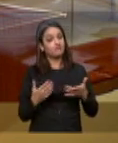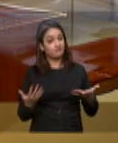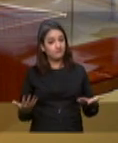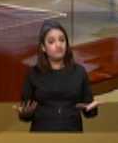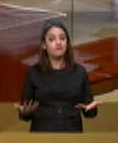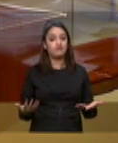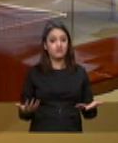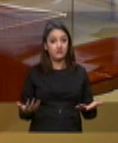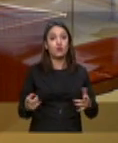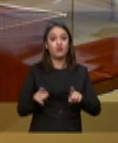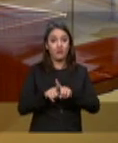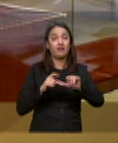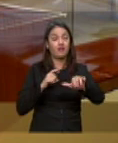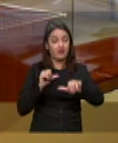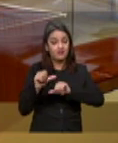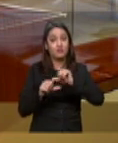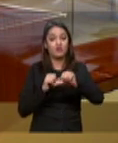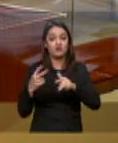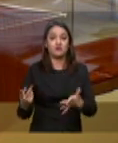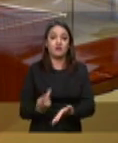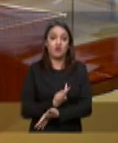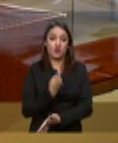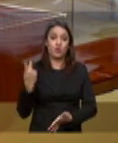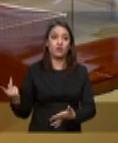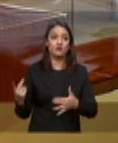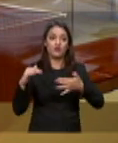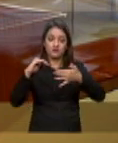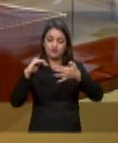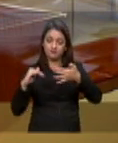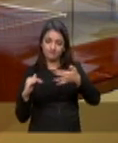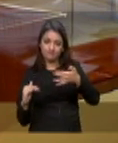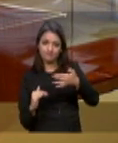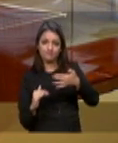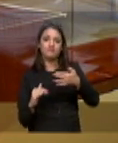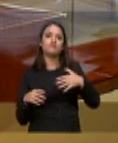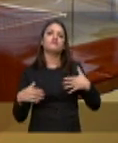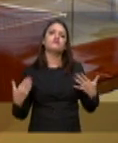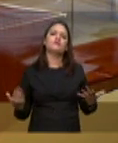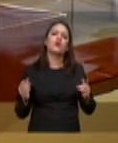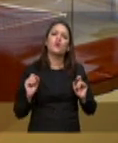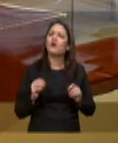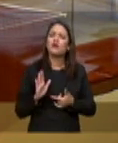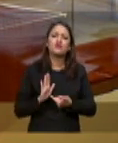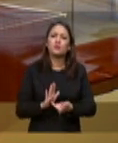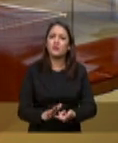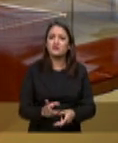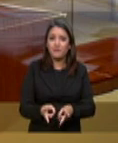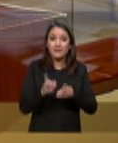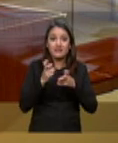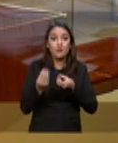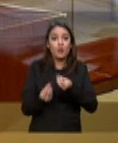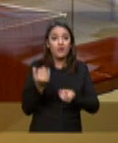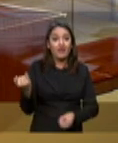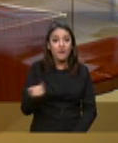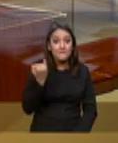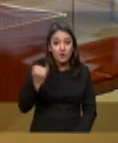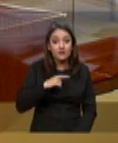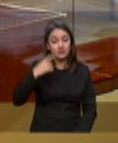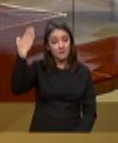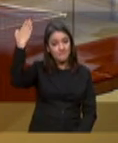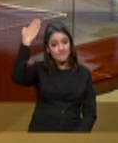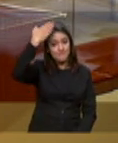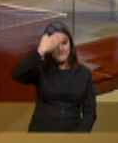contar com as alterações feitas na instância inferior. Então, isso demonstra, excelência, a importância das provas